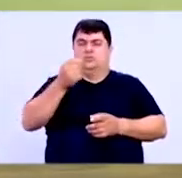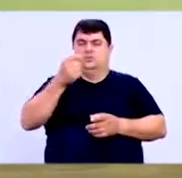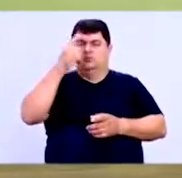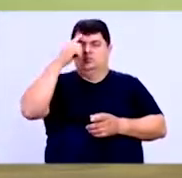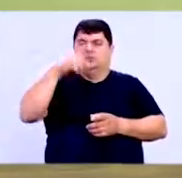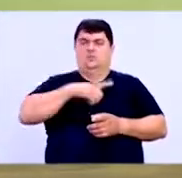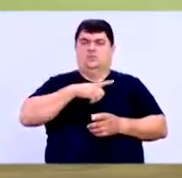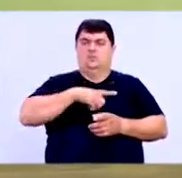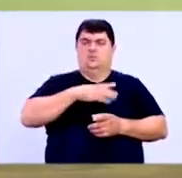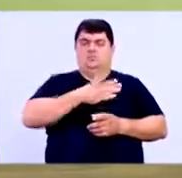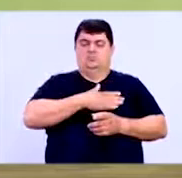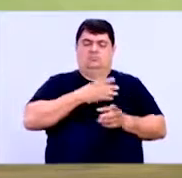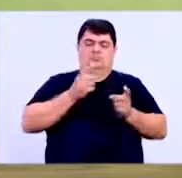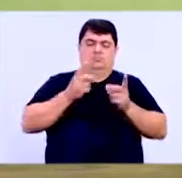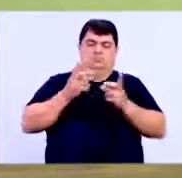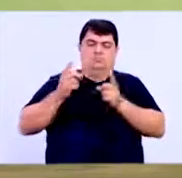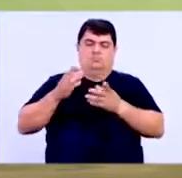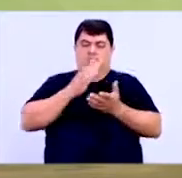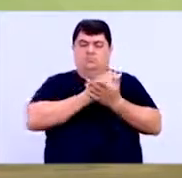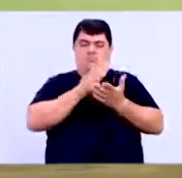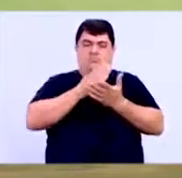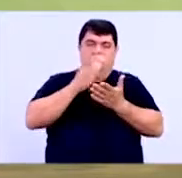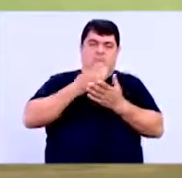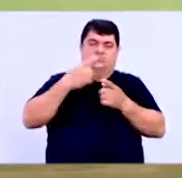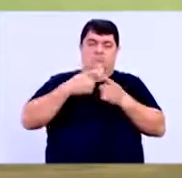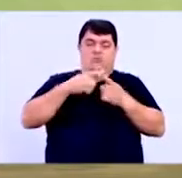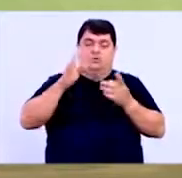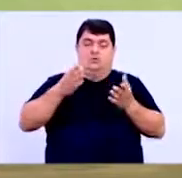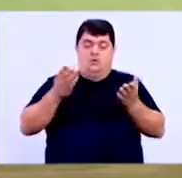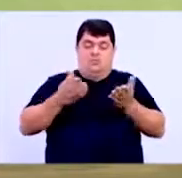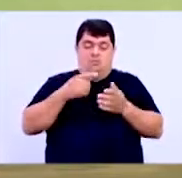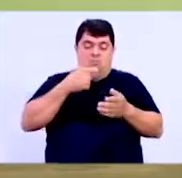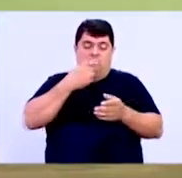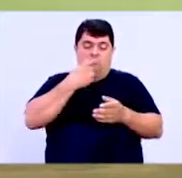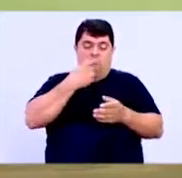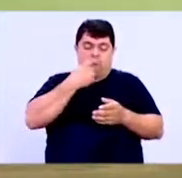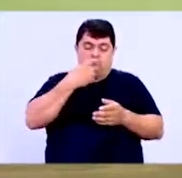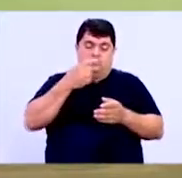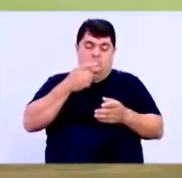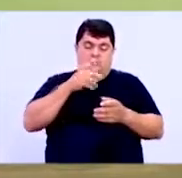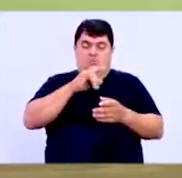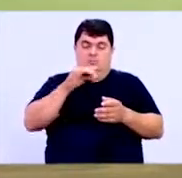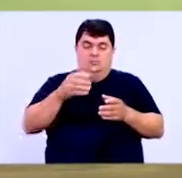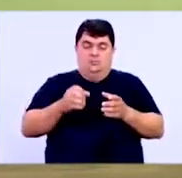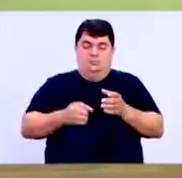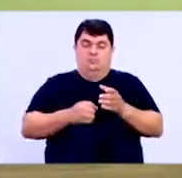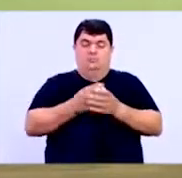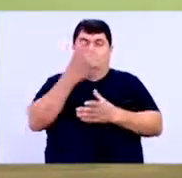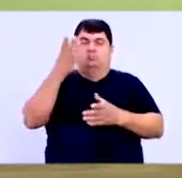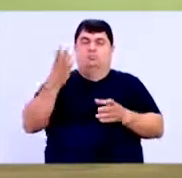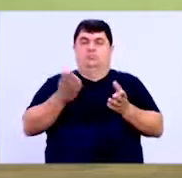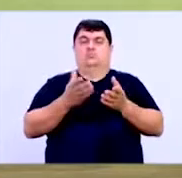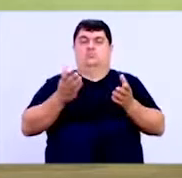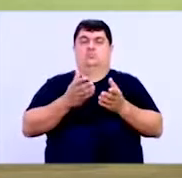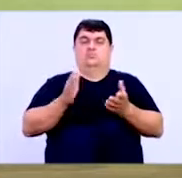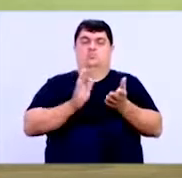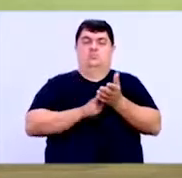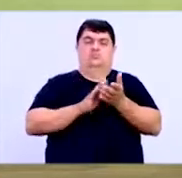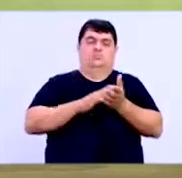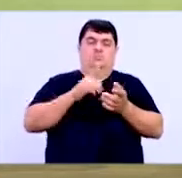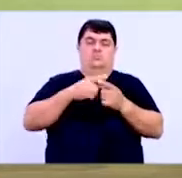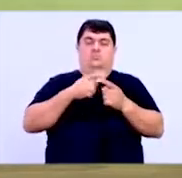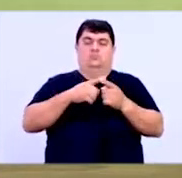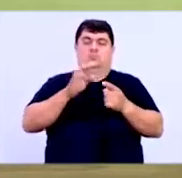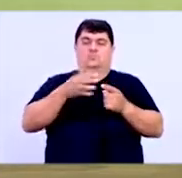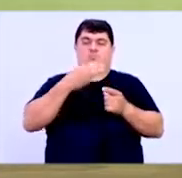são minhas vendas a prazo que hoje estão vencendo. Está na hora de eu receber. Aquilo é um pouco mais líquido, né? A gente percebe que está na hora de